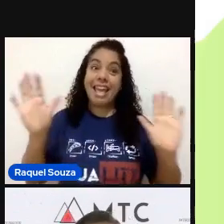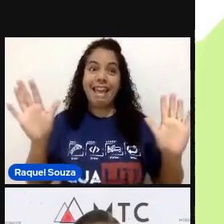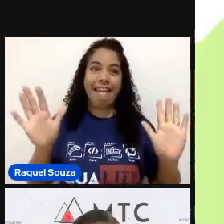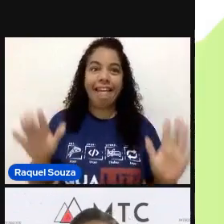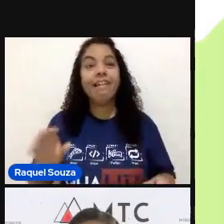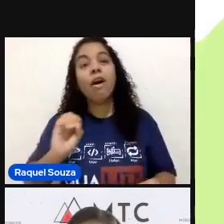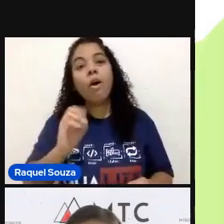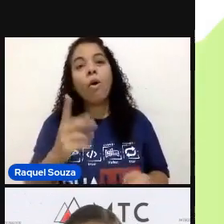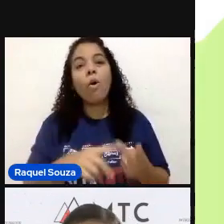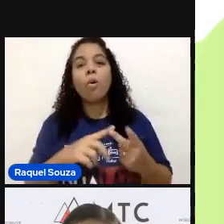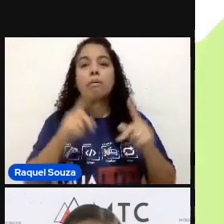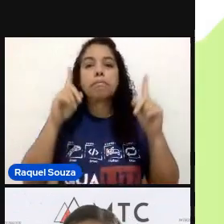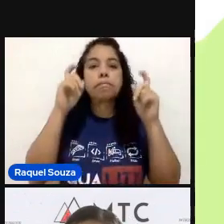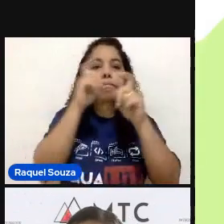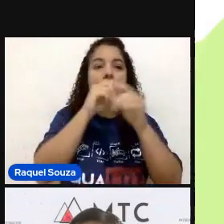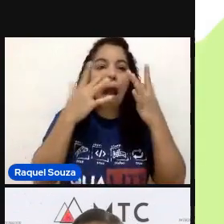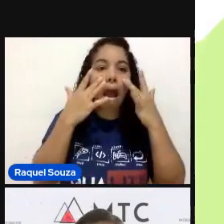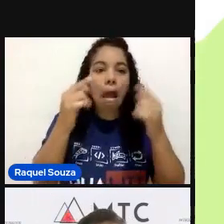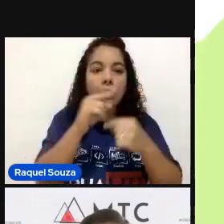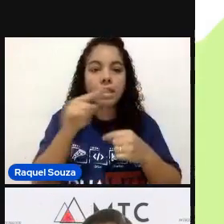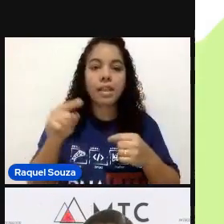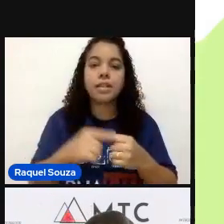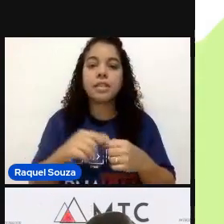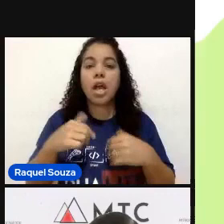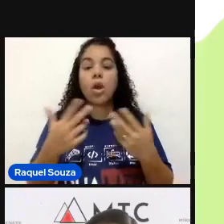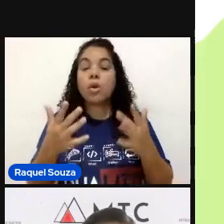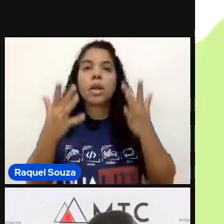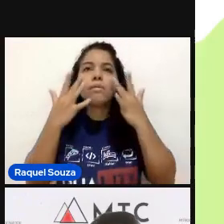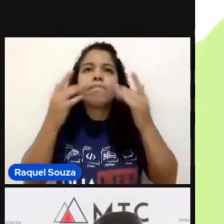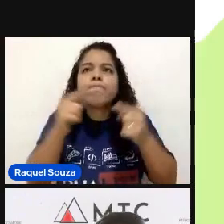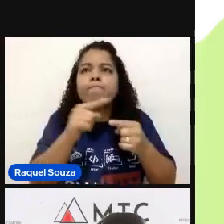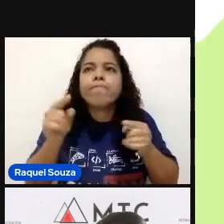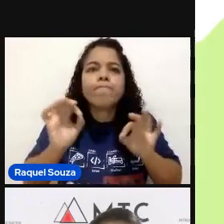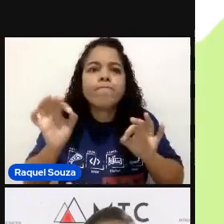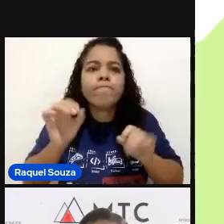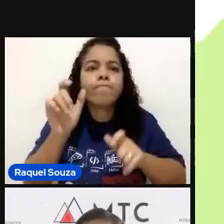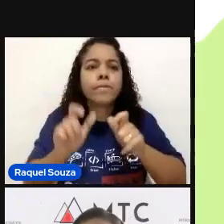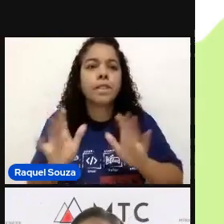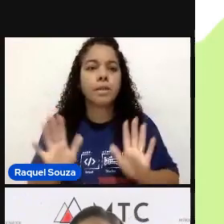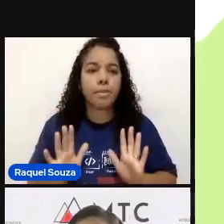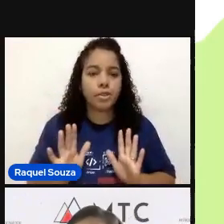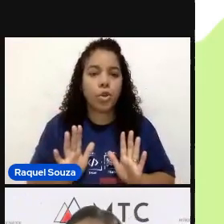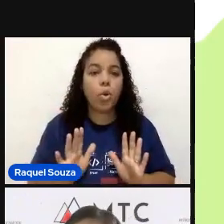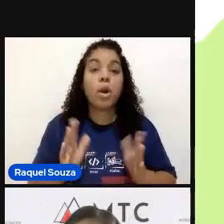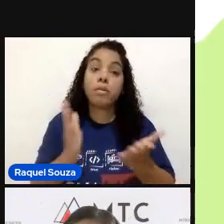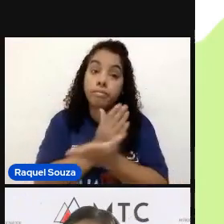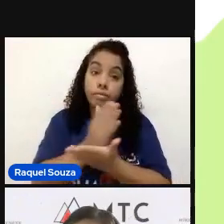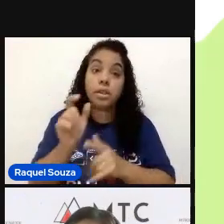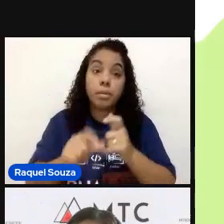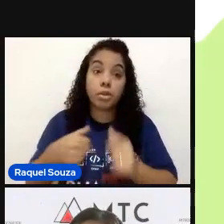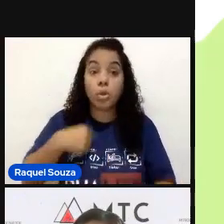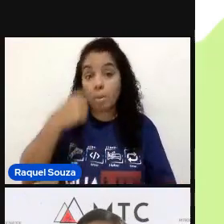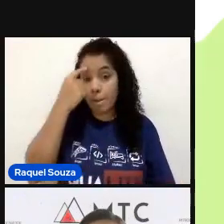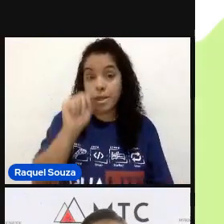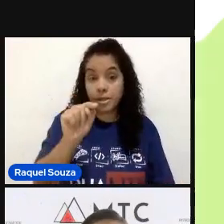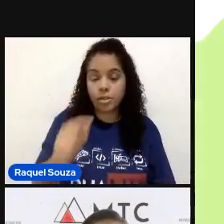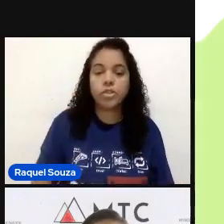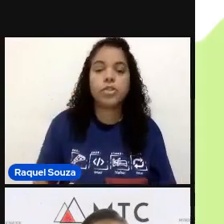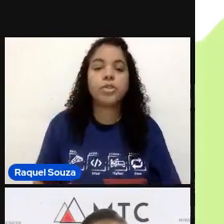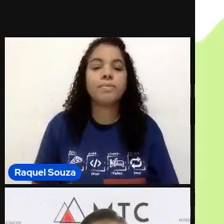Ou então dificuldade com a atenção. Não se prende a atenção dessa pessoa de jeito nenhum. Algumas pessoas pensam muito sobre isso.